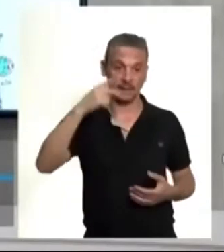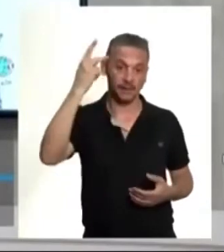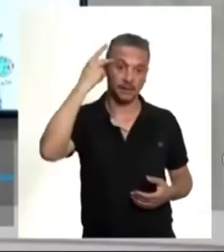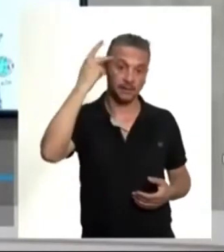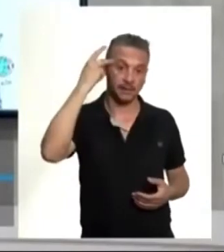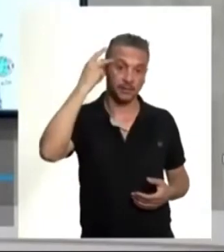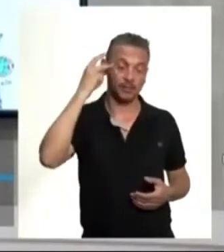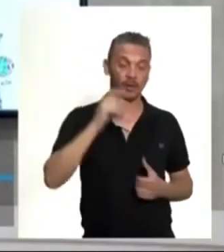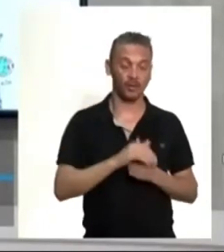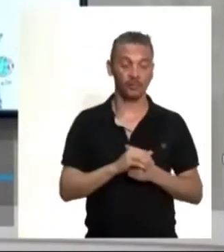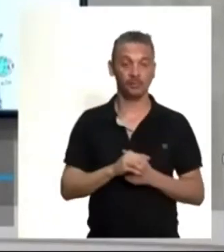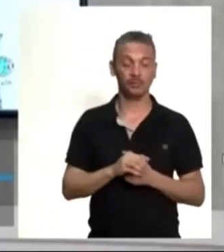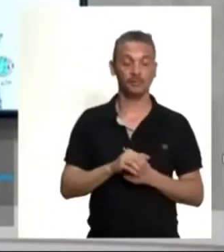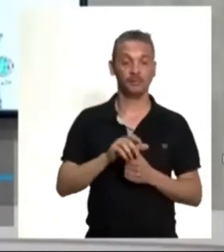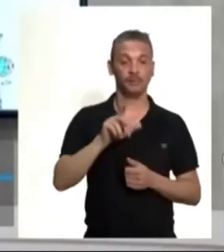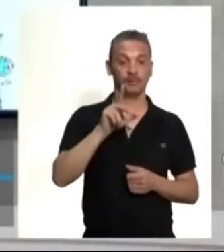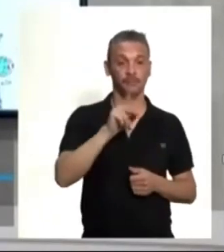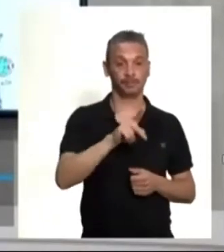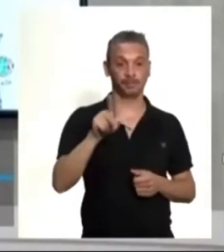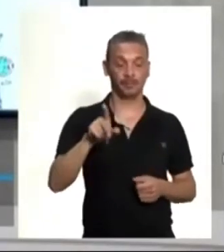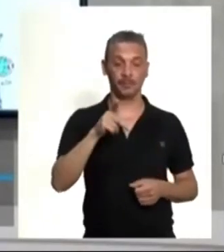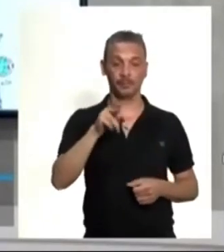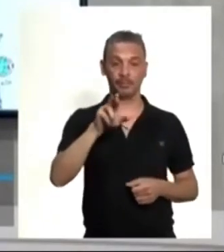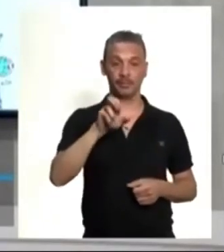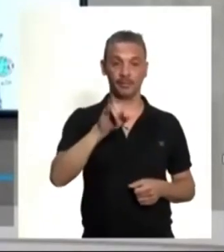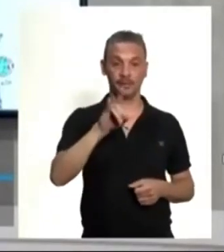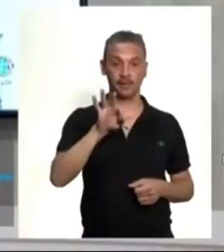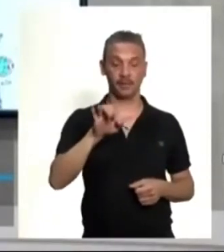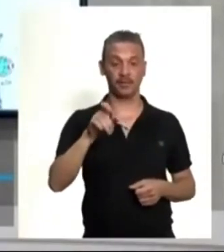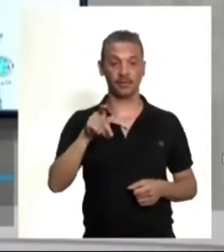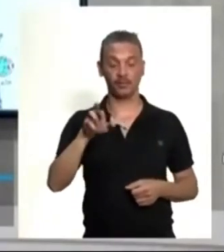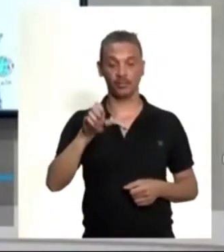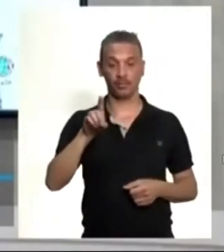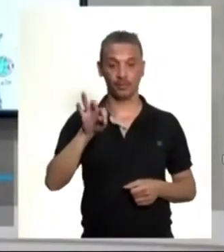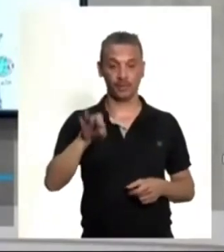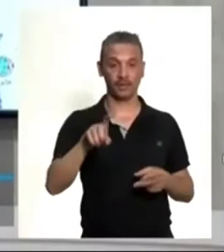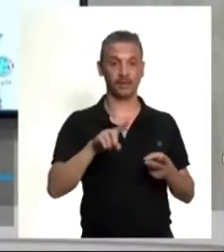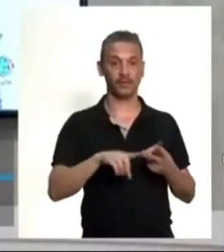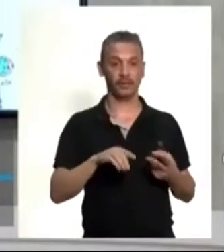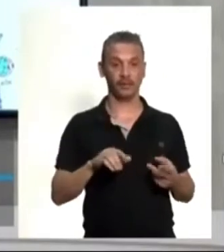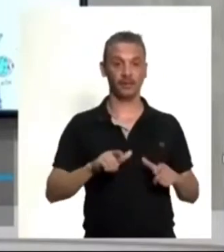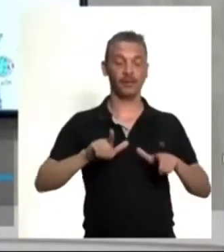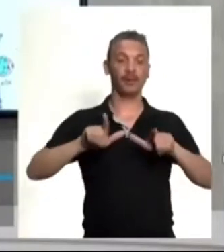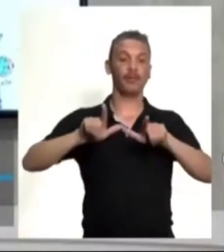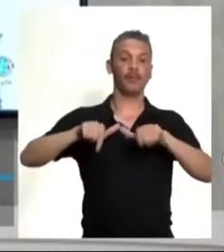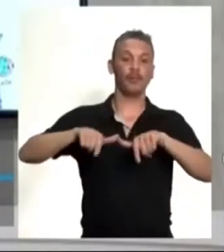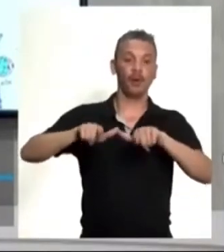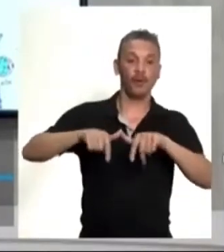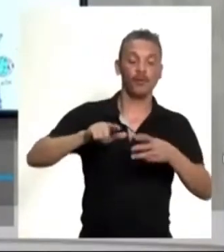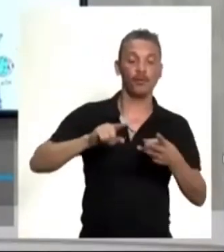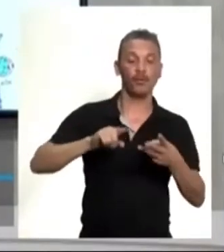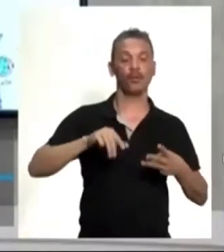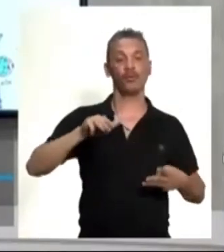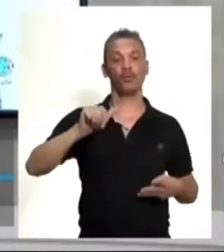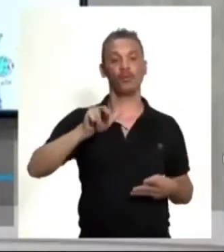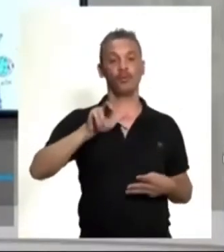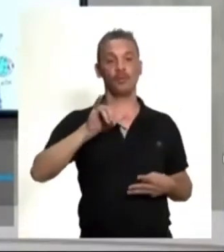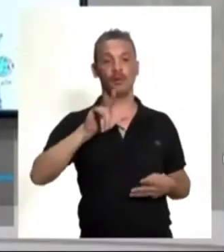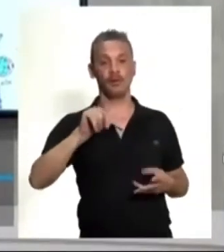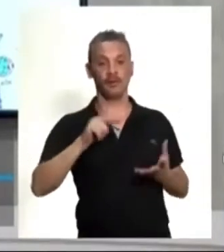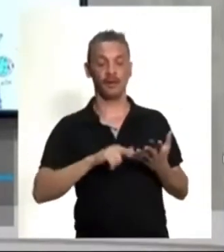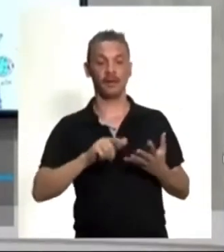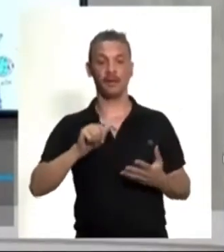Paulo, algumas cidades são subcentros regionais, tipo Presidente Prudente, Marília,